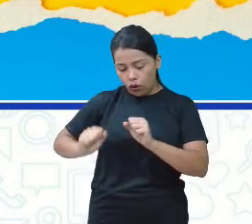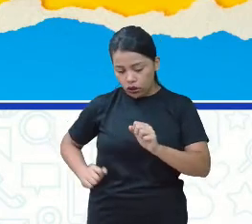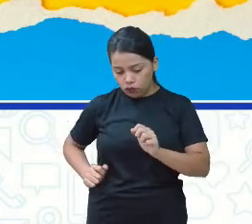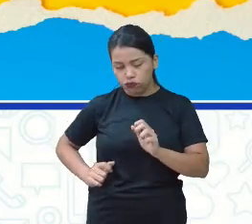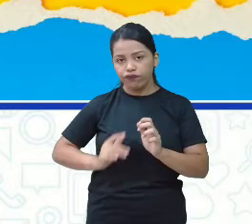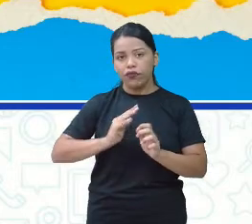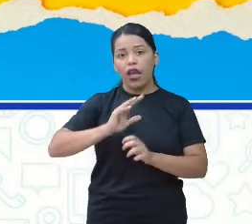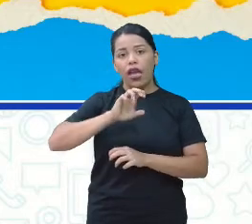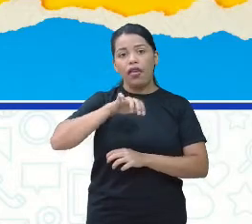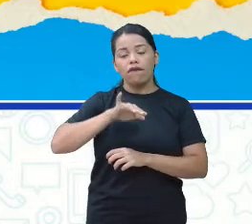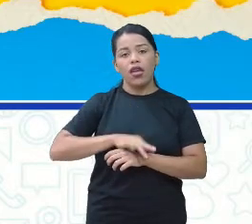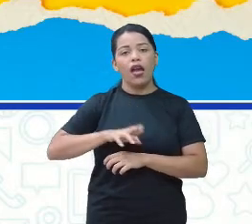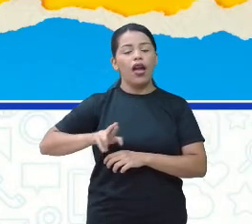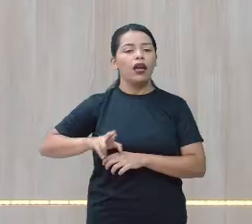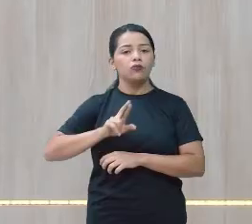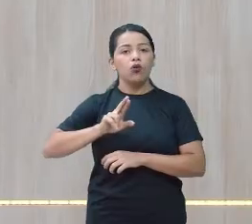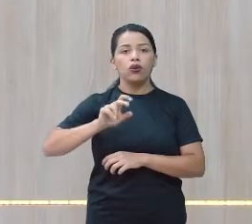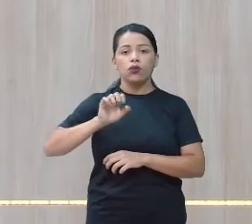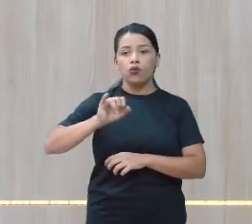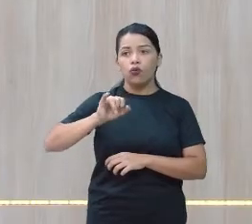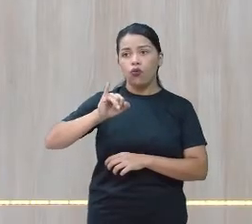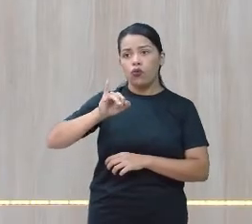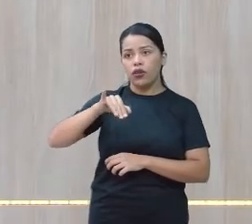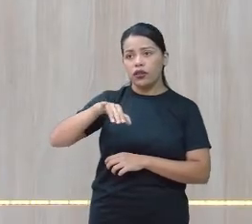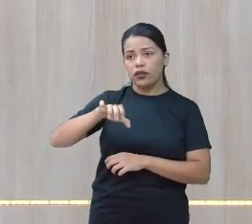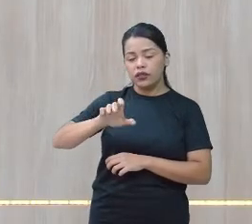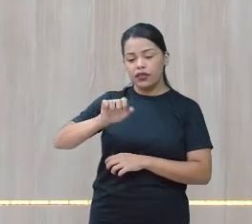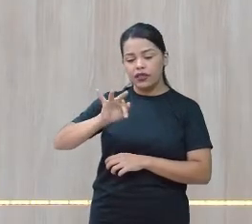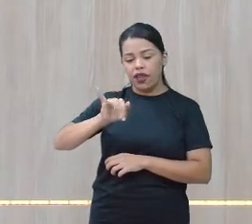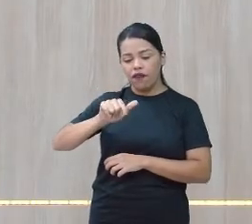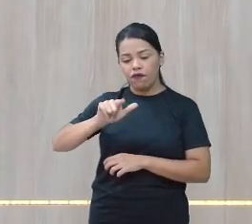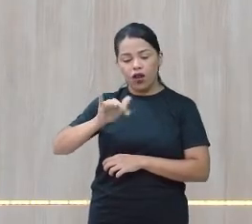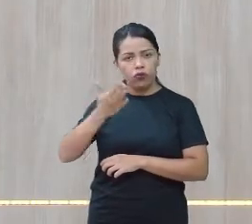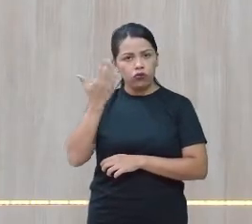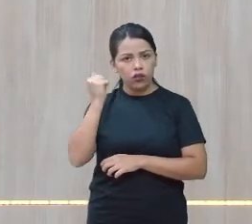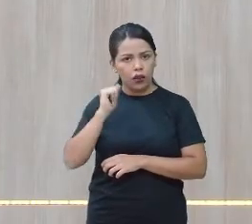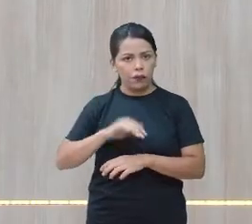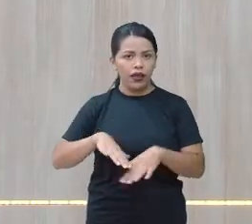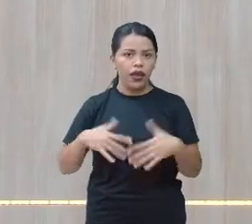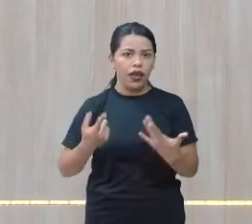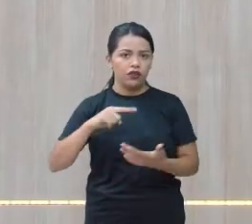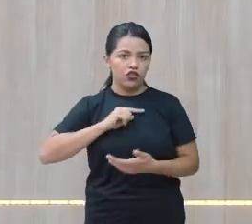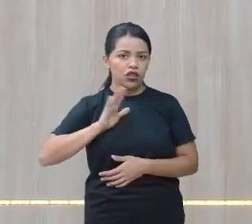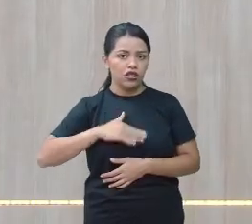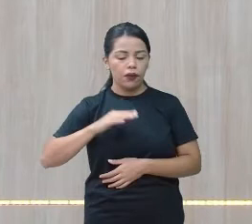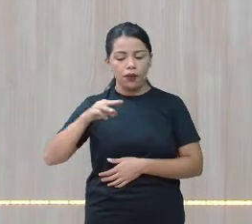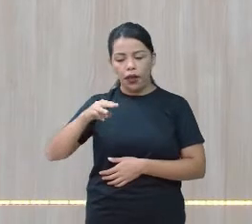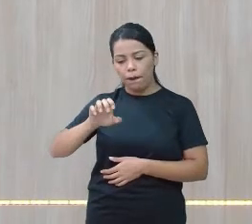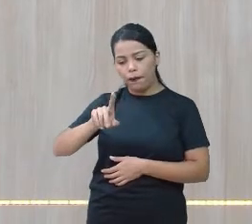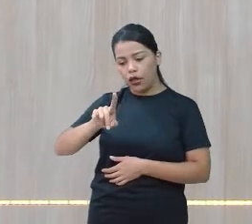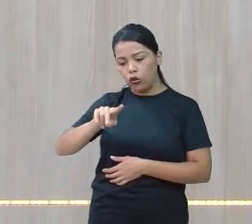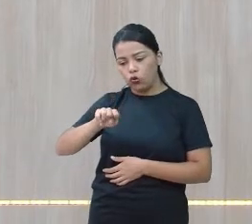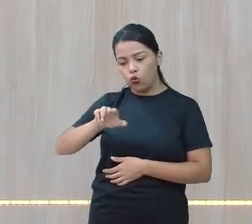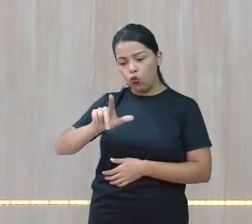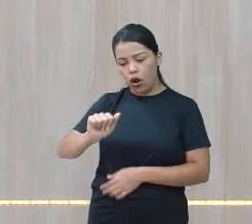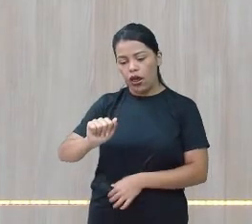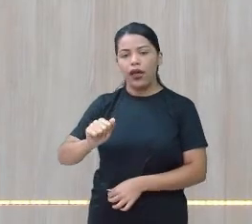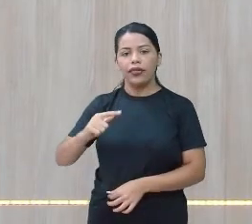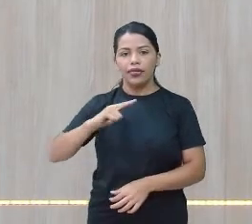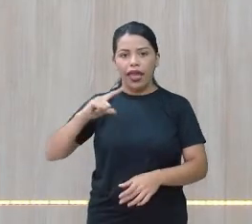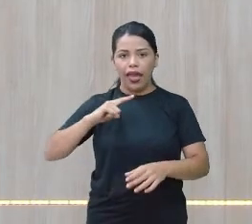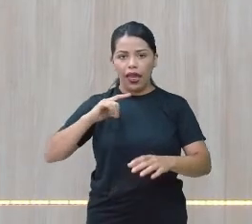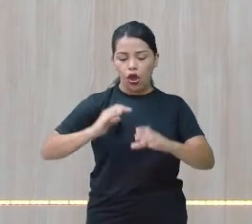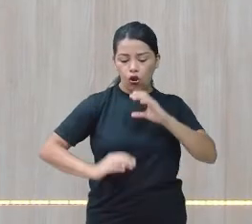sabendo? Nós já vimos que a medula se comunica, não é, com os nervos, se comunica também com a questão aí